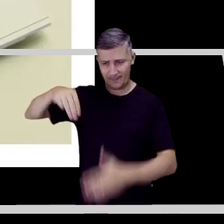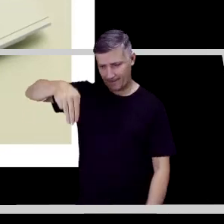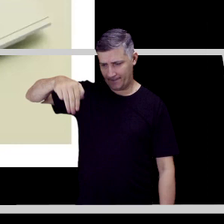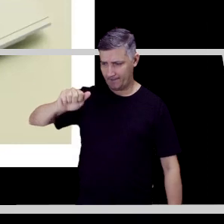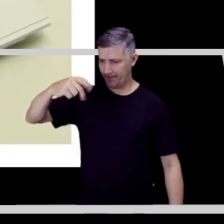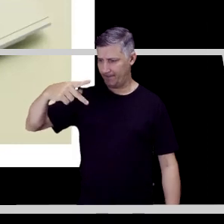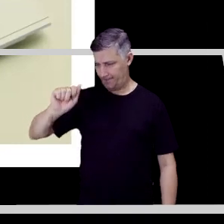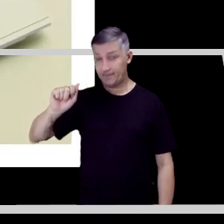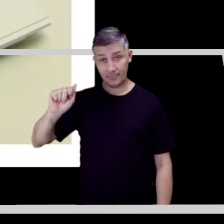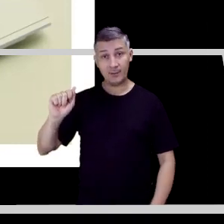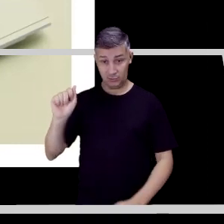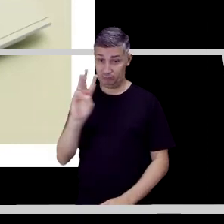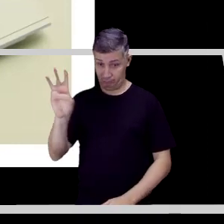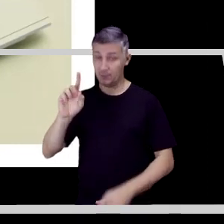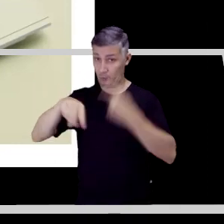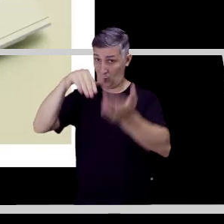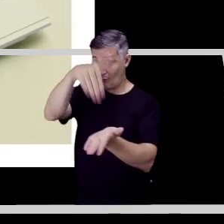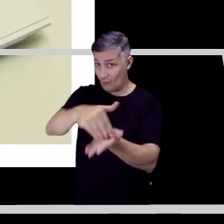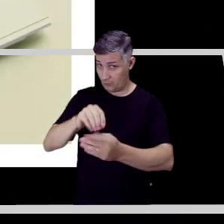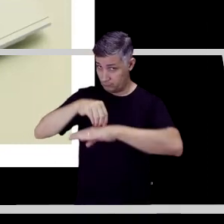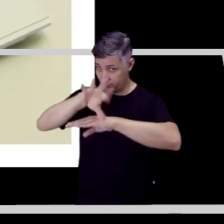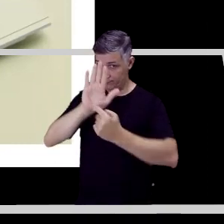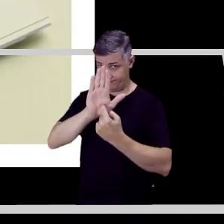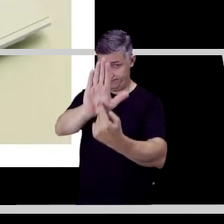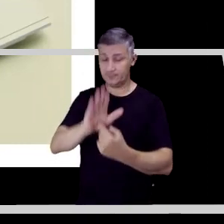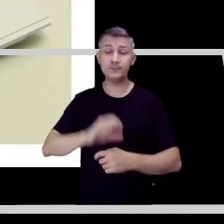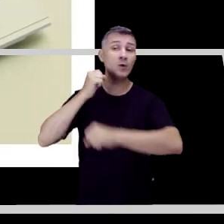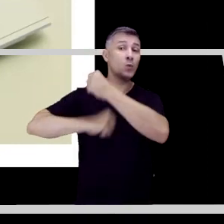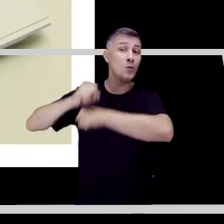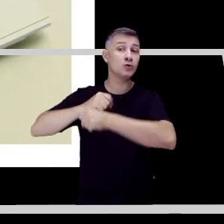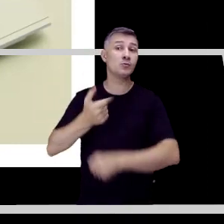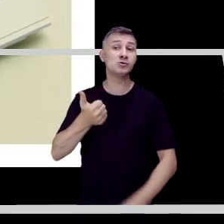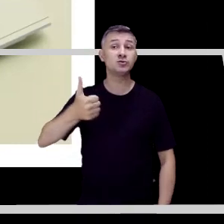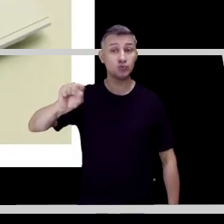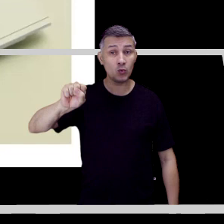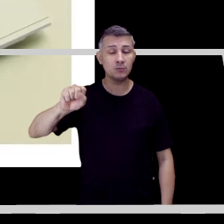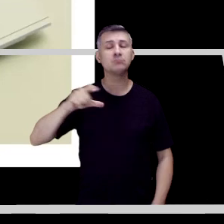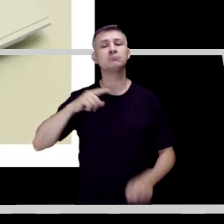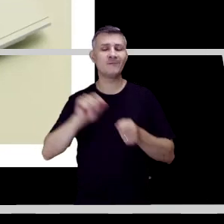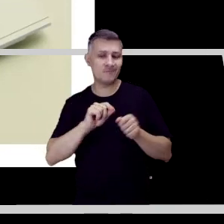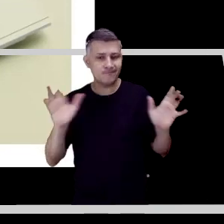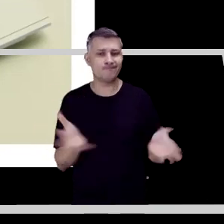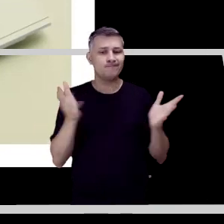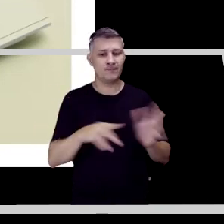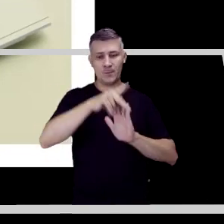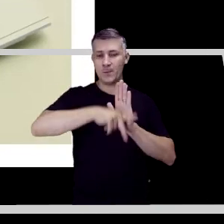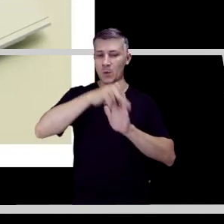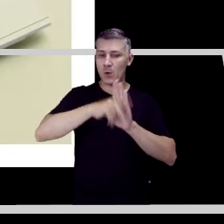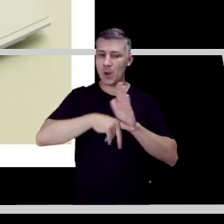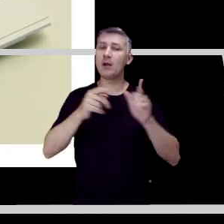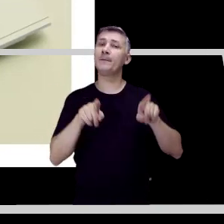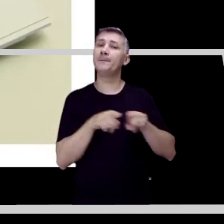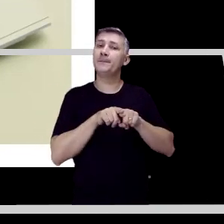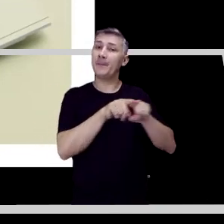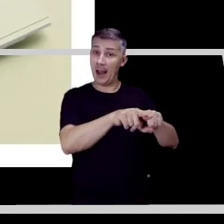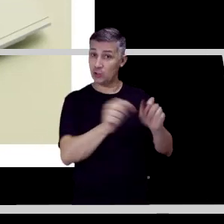site dedicado ao INST que eu passo no final da palestra. E desde 2018 a gente vem, então, promovendo alguns